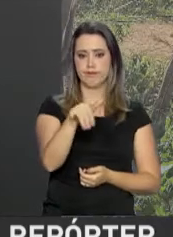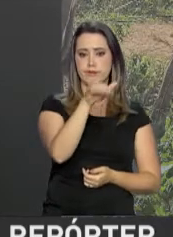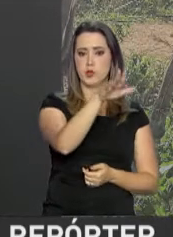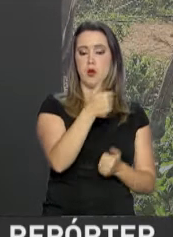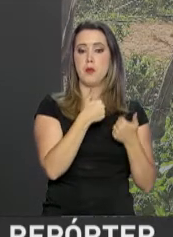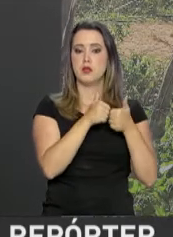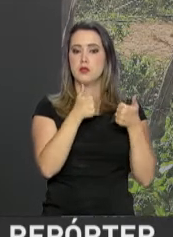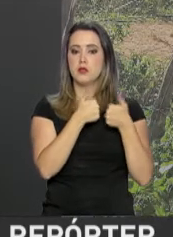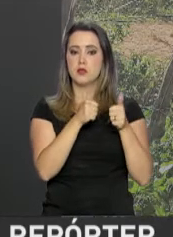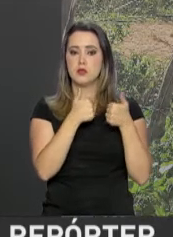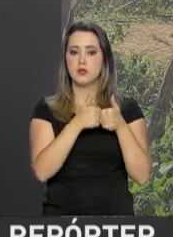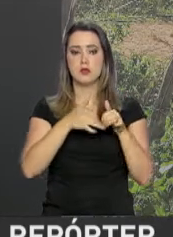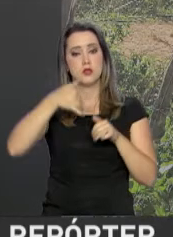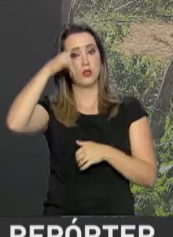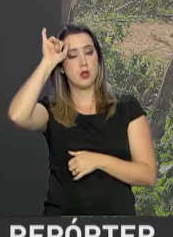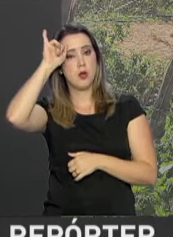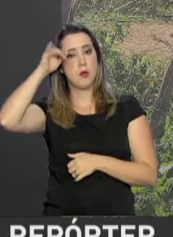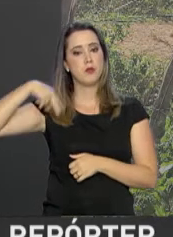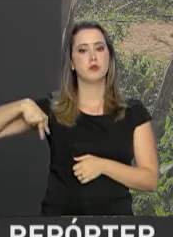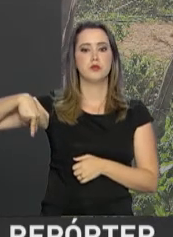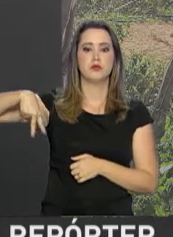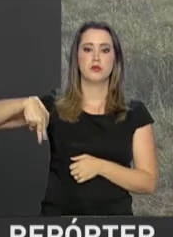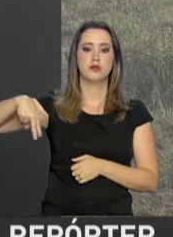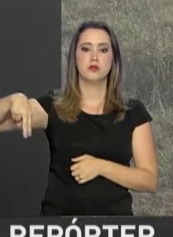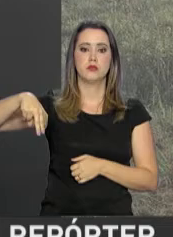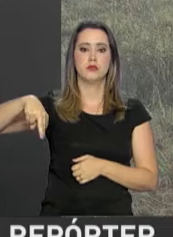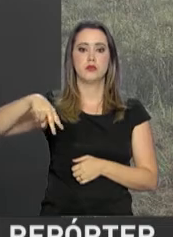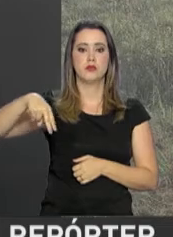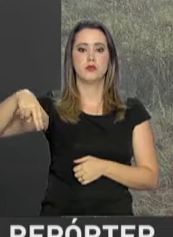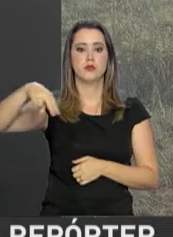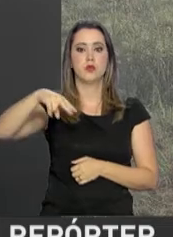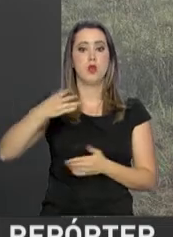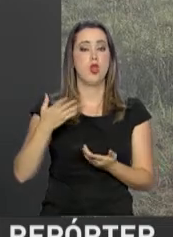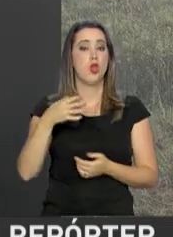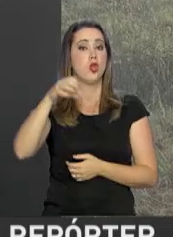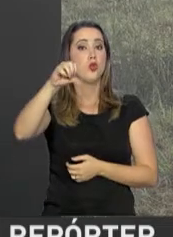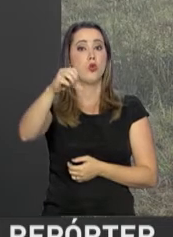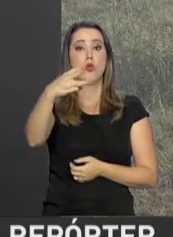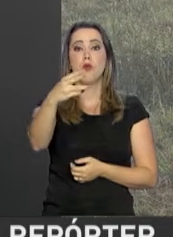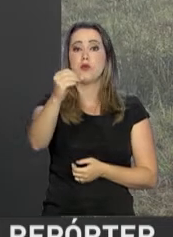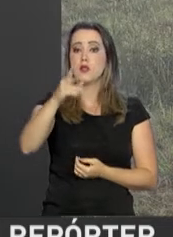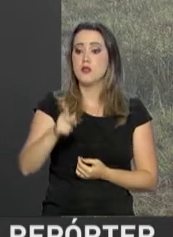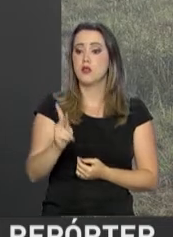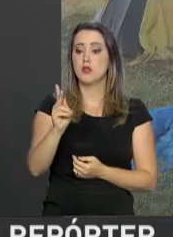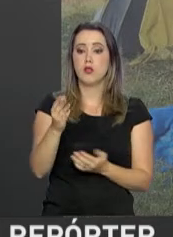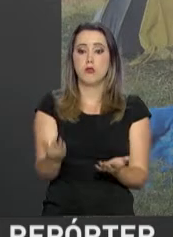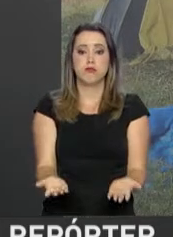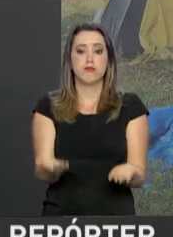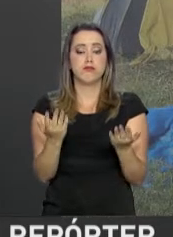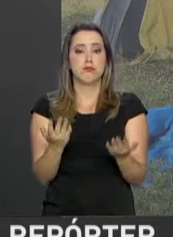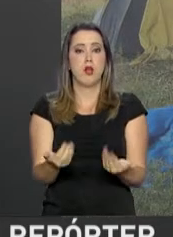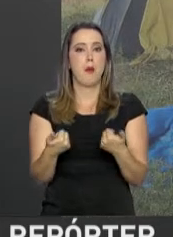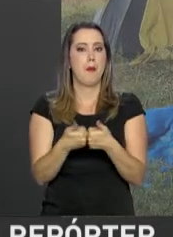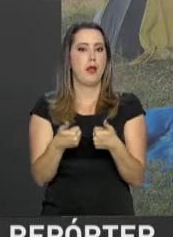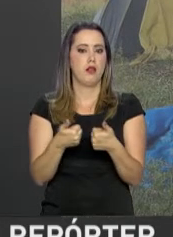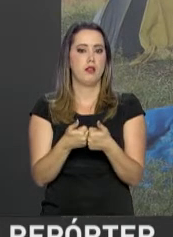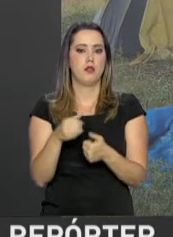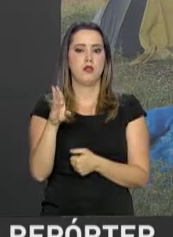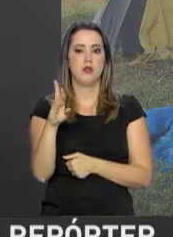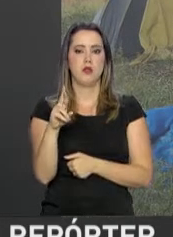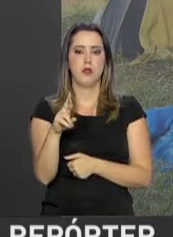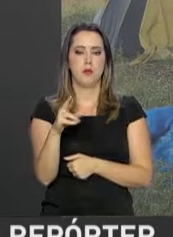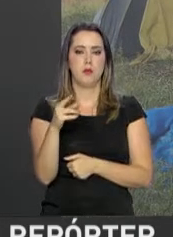transporte de gado a pé em um trecho de 930 quilômetros nas margens da br-230 a